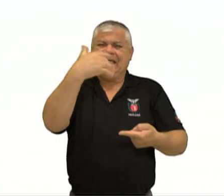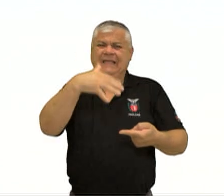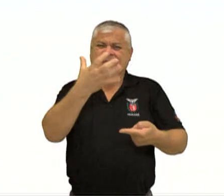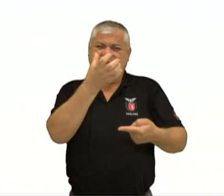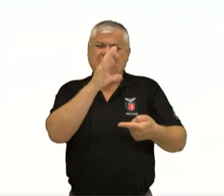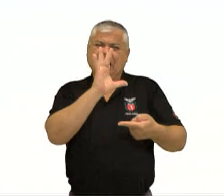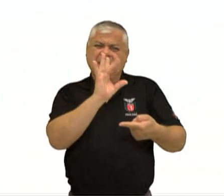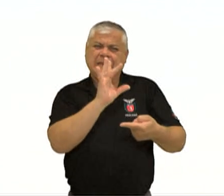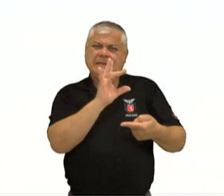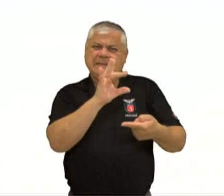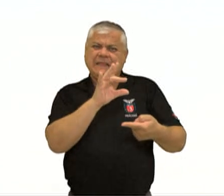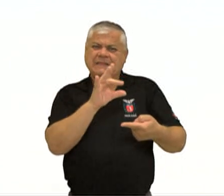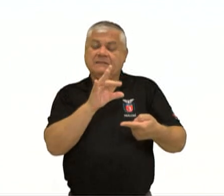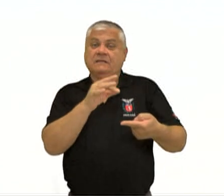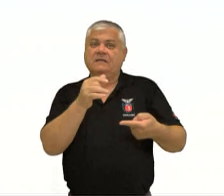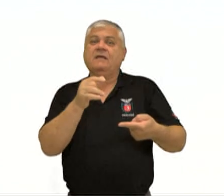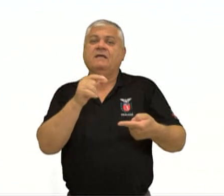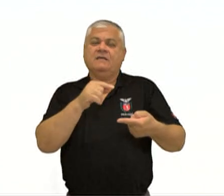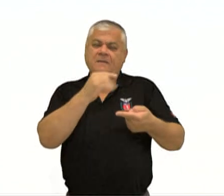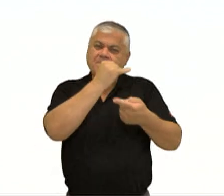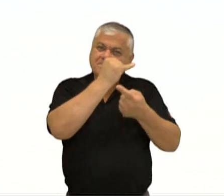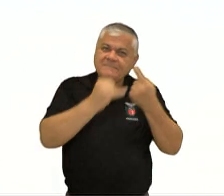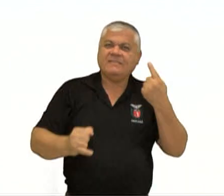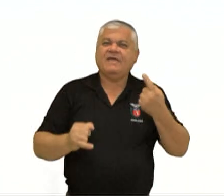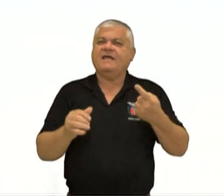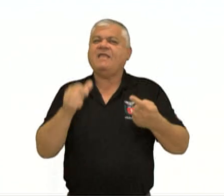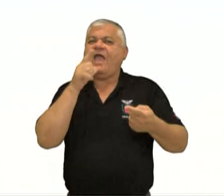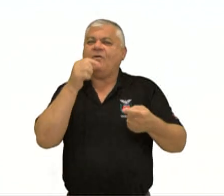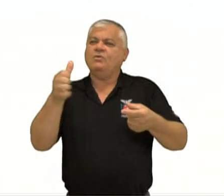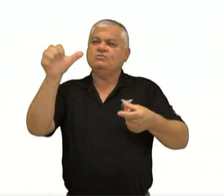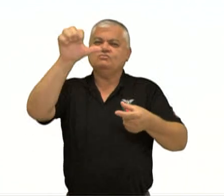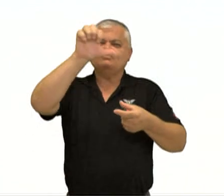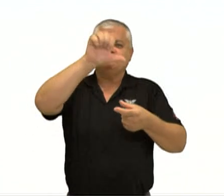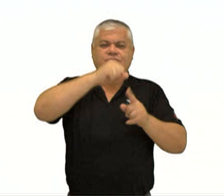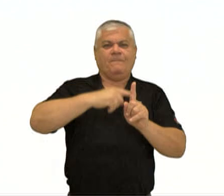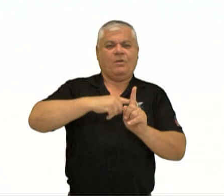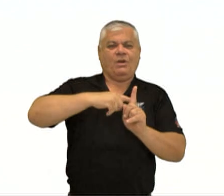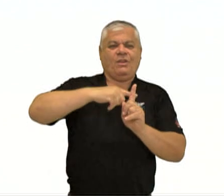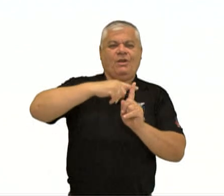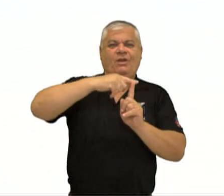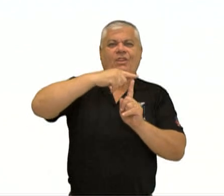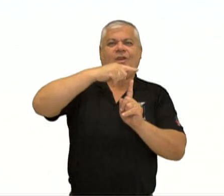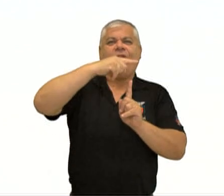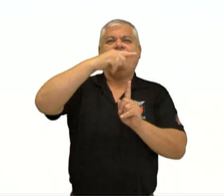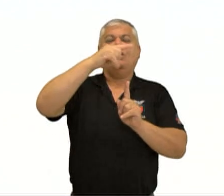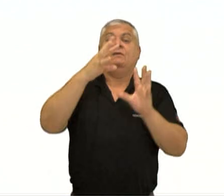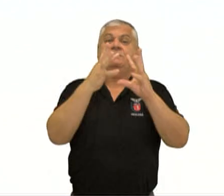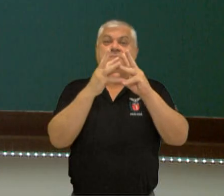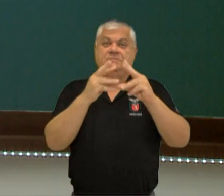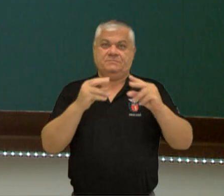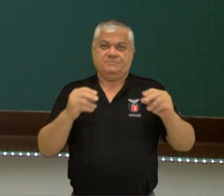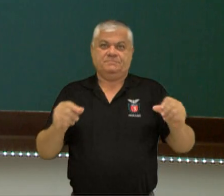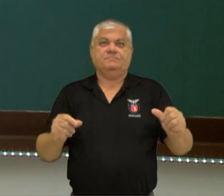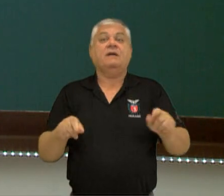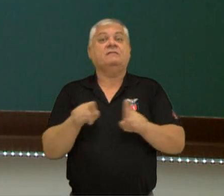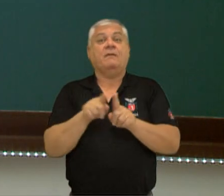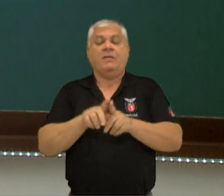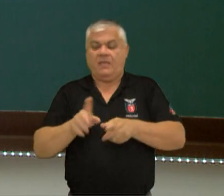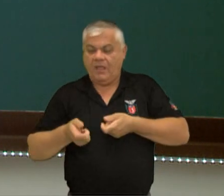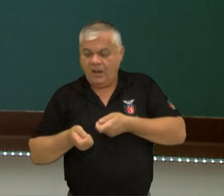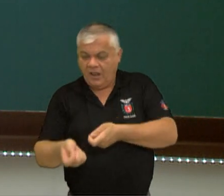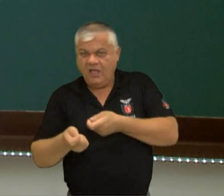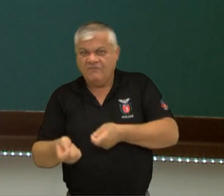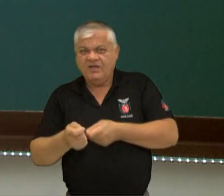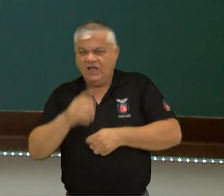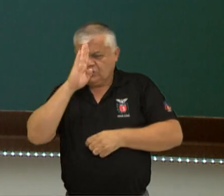volume de água para estar fazendo a limpeza do ambiente. Dificilmente a gente usa o produto de limpeza puro diretamente no piso, que pode causar